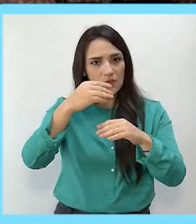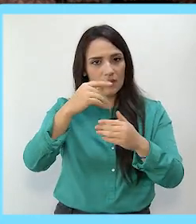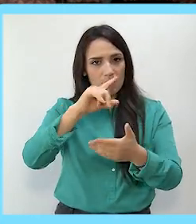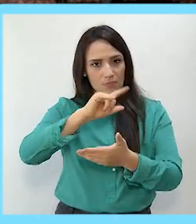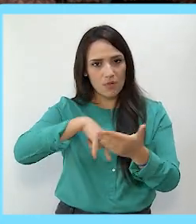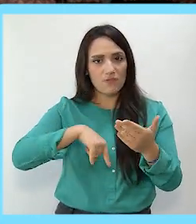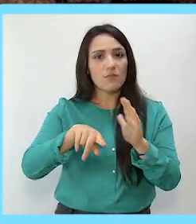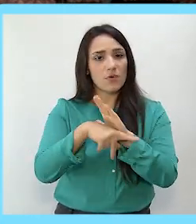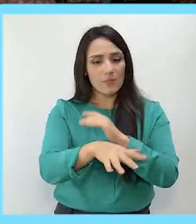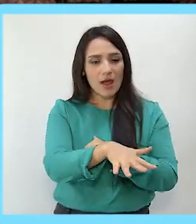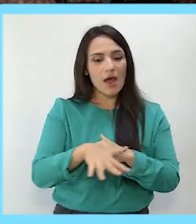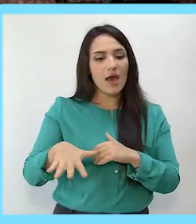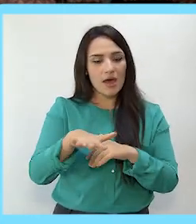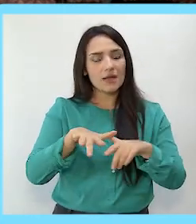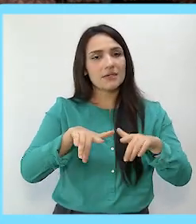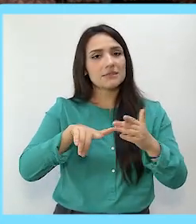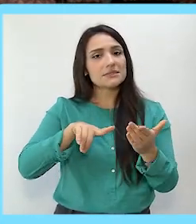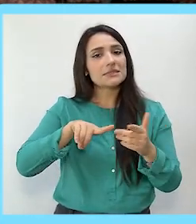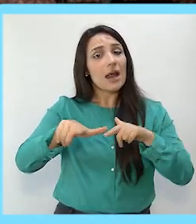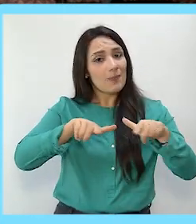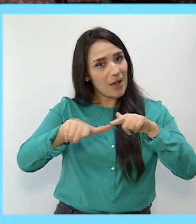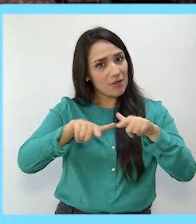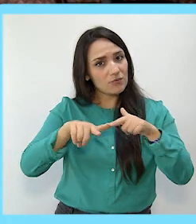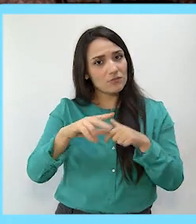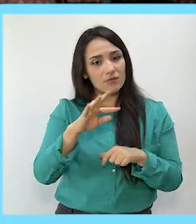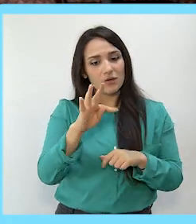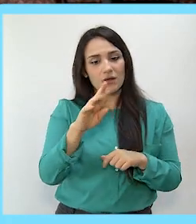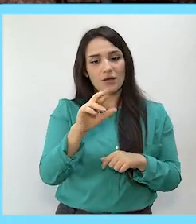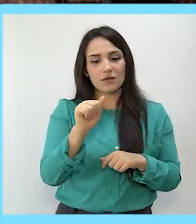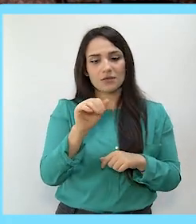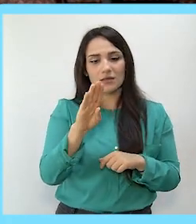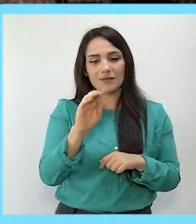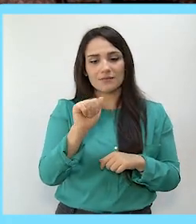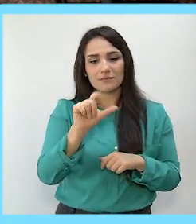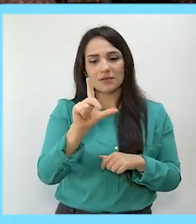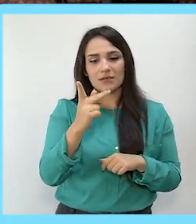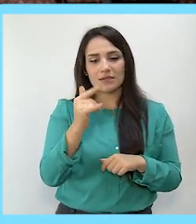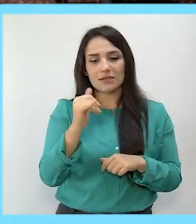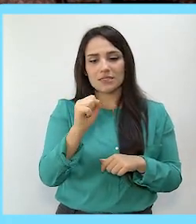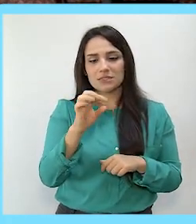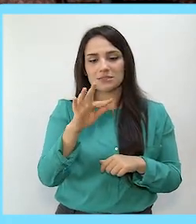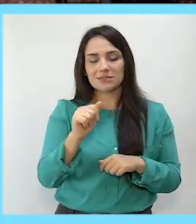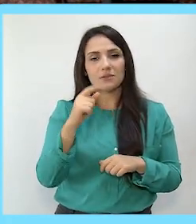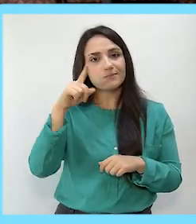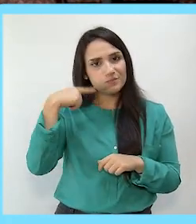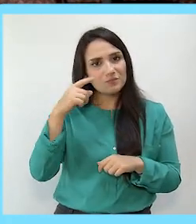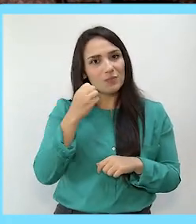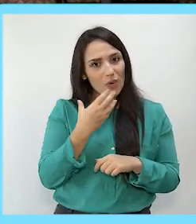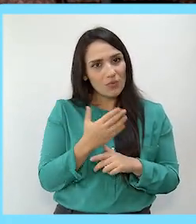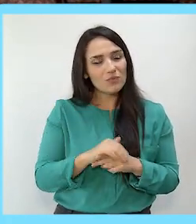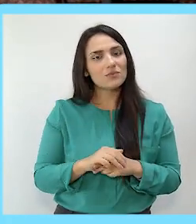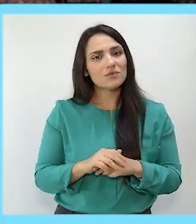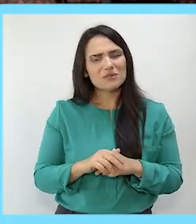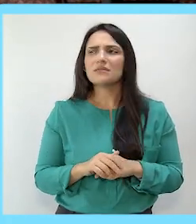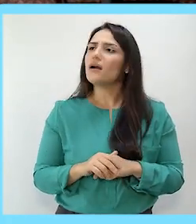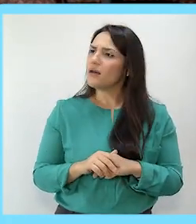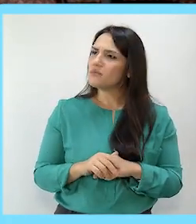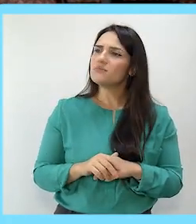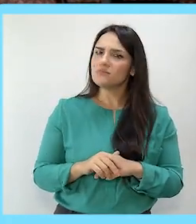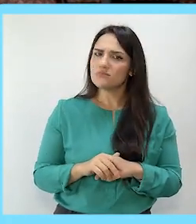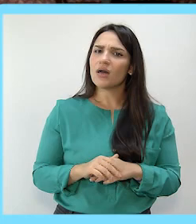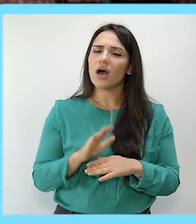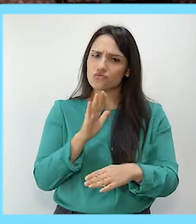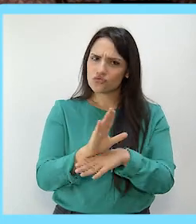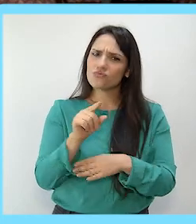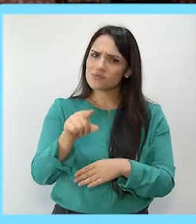bem com a área trabalhista, achava assim, bastante lógico, gostava muito. E curioso, vai te ajudar no concurso para procuradora